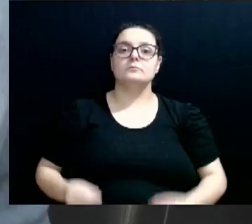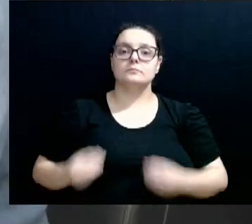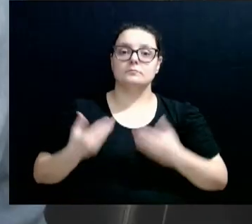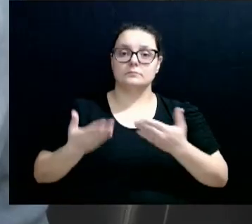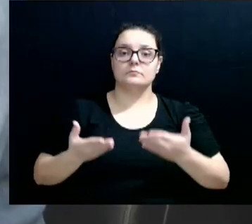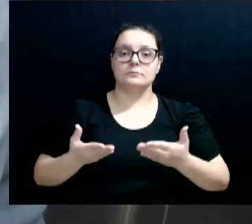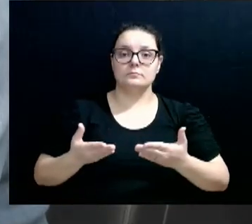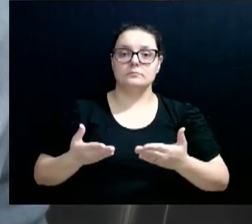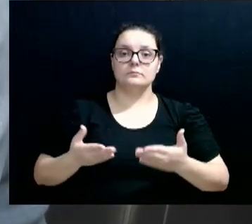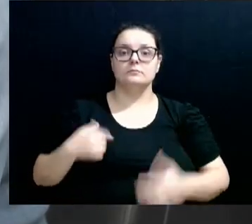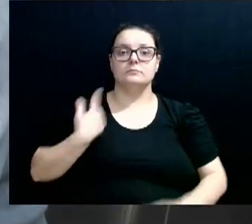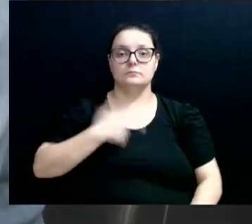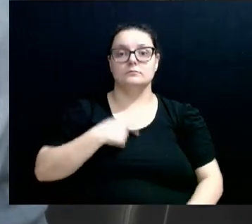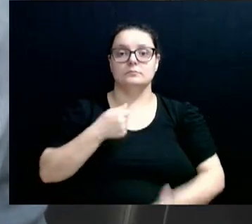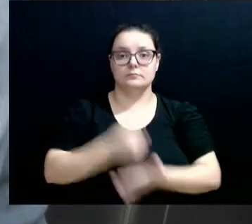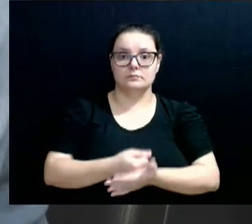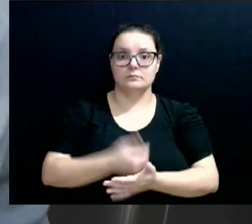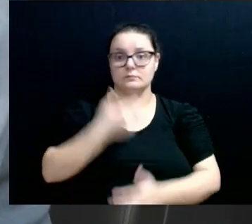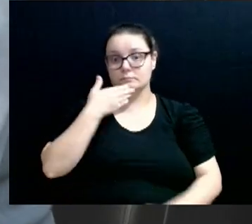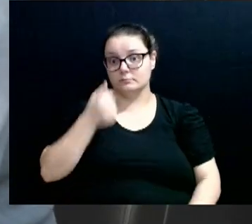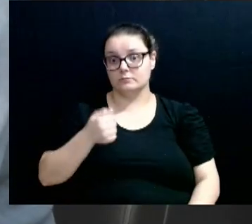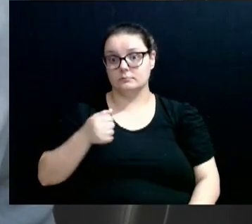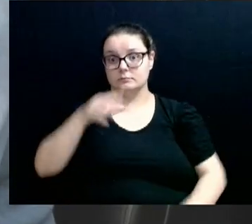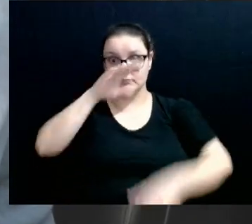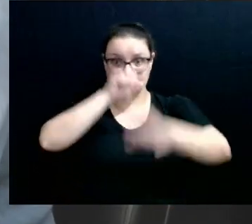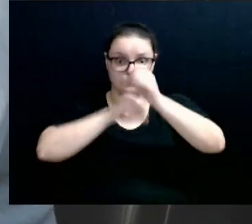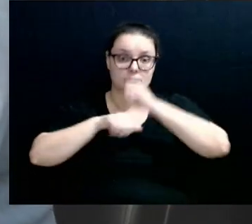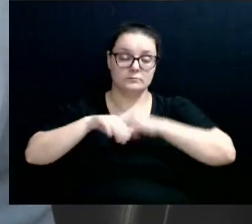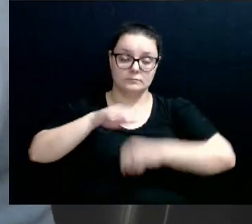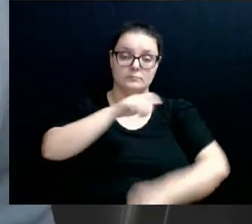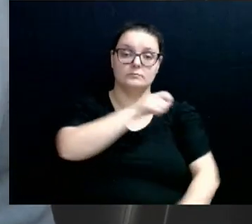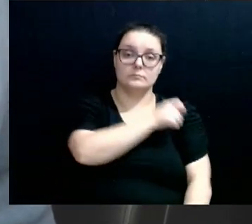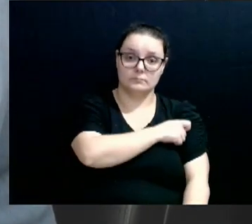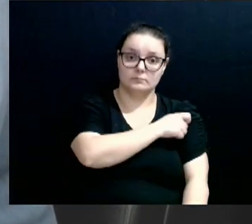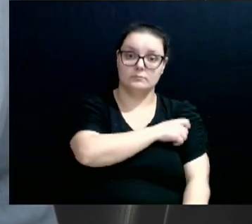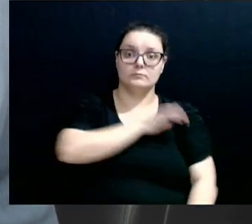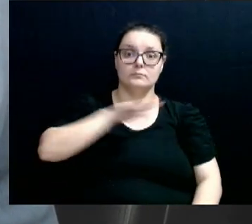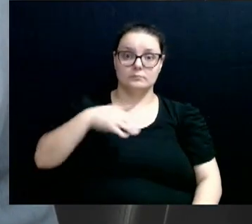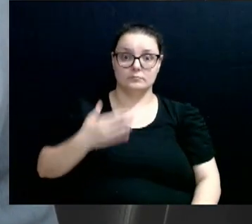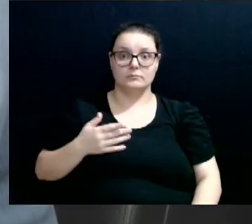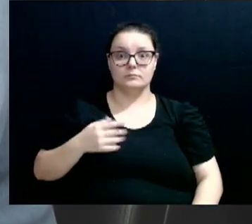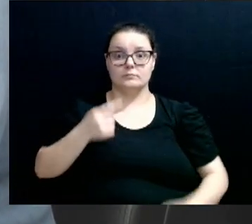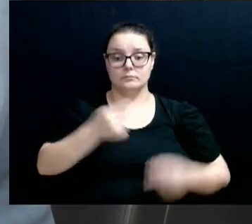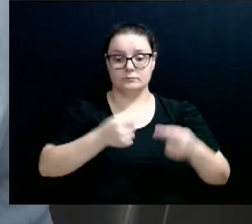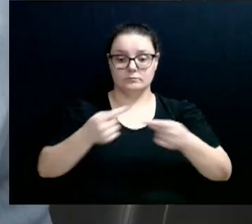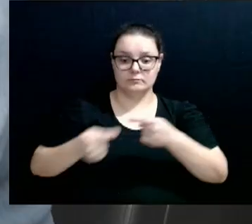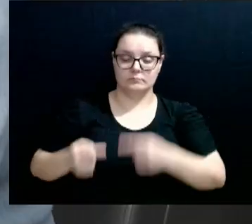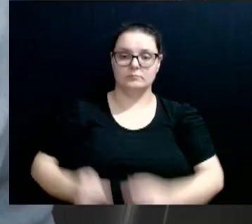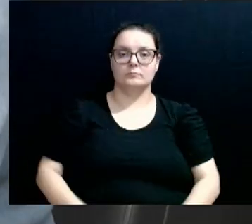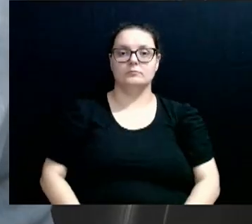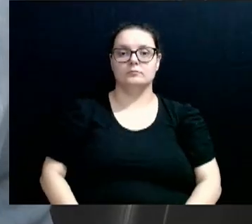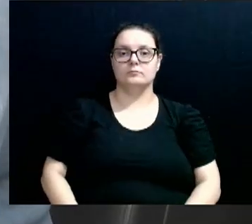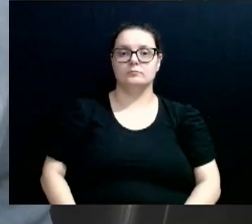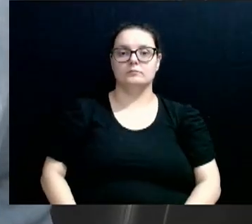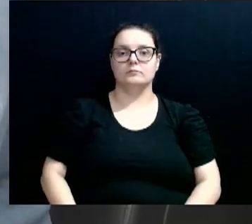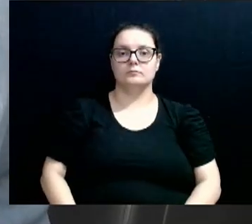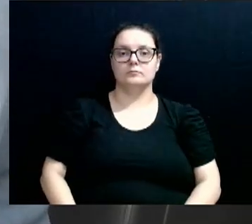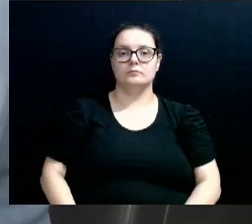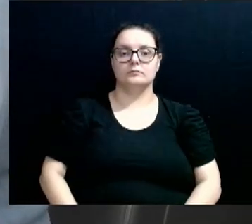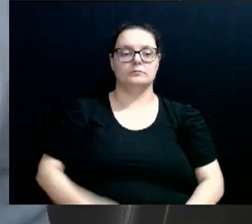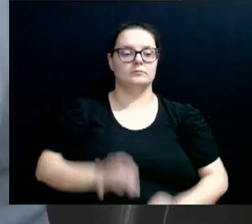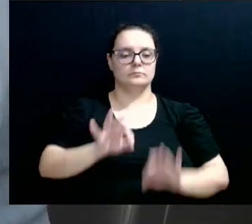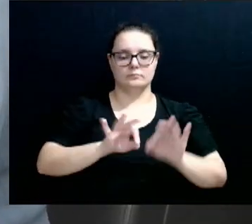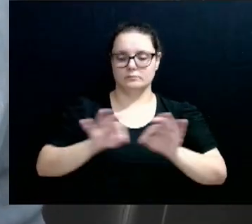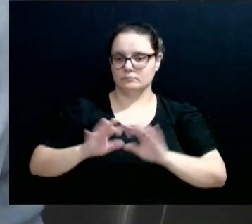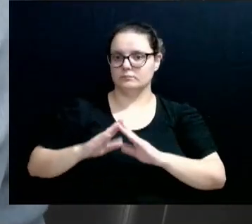uma melhor aprendizagem para mais alunos. Quando a gente discute a organização das escolas,